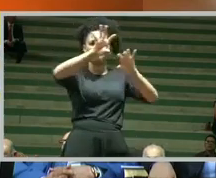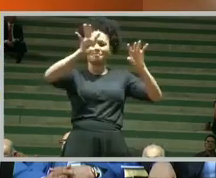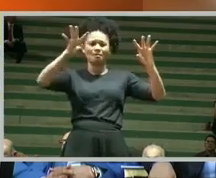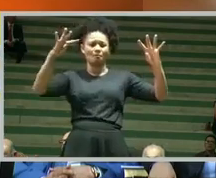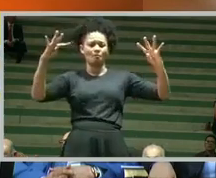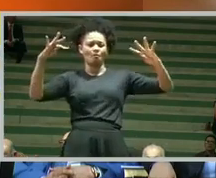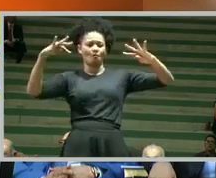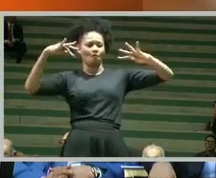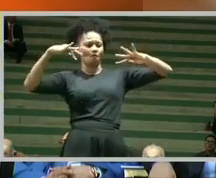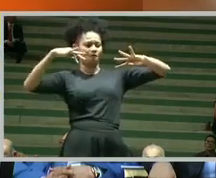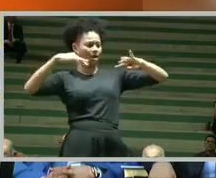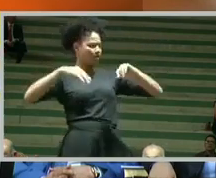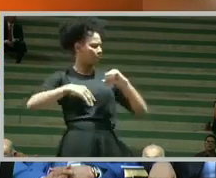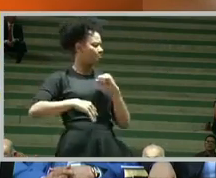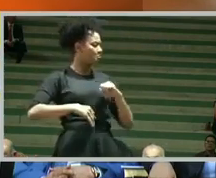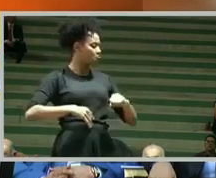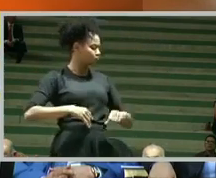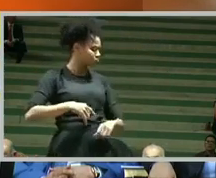se dizia: